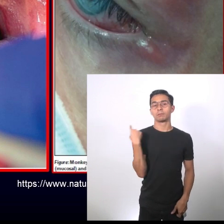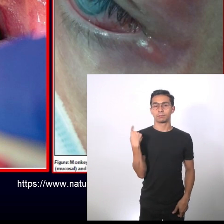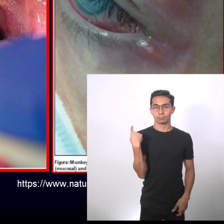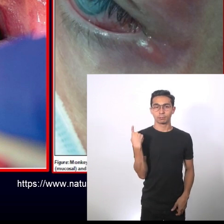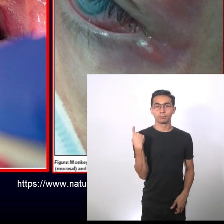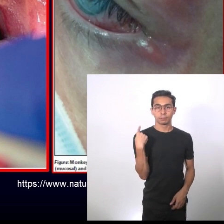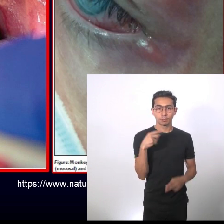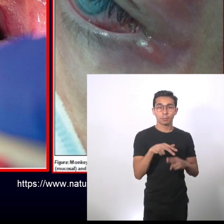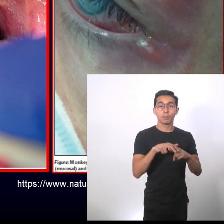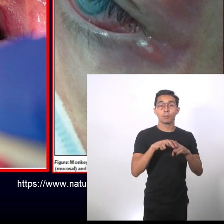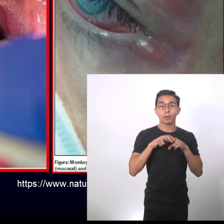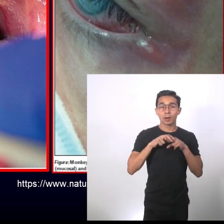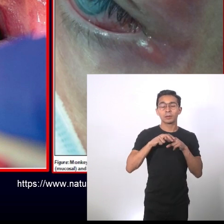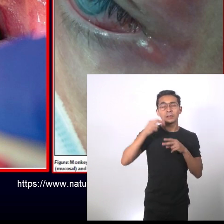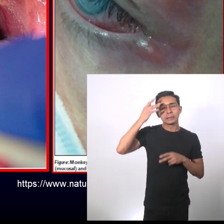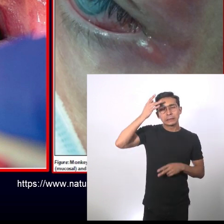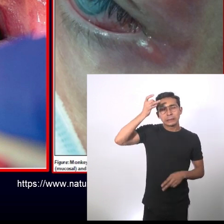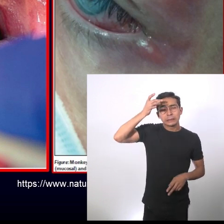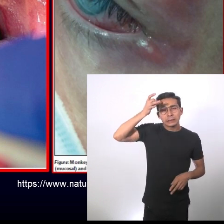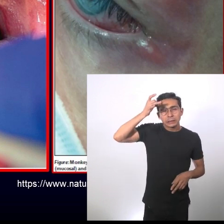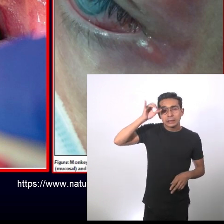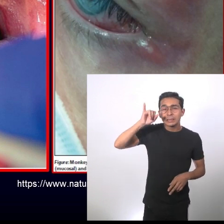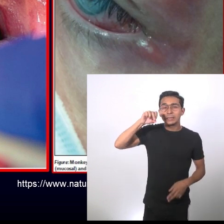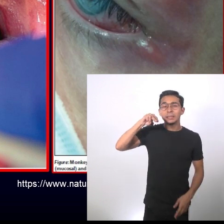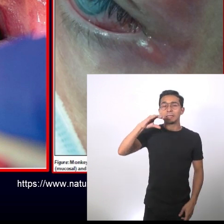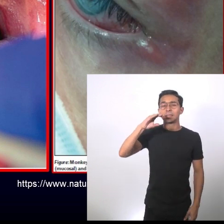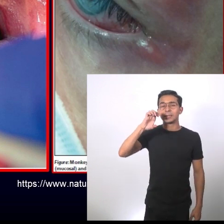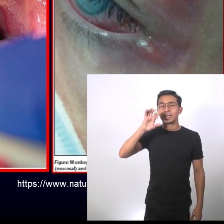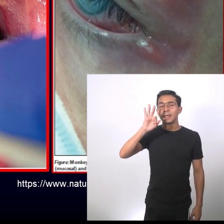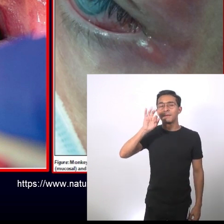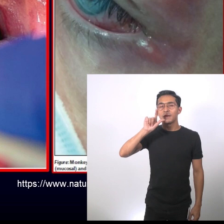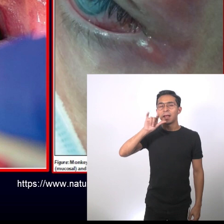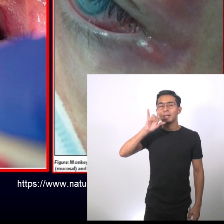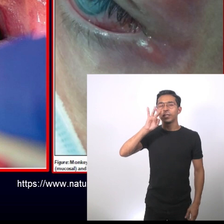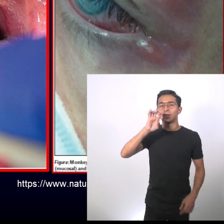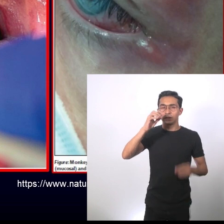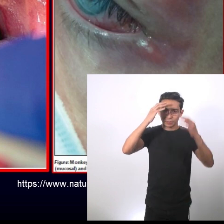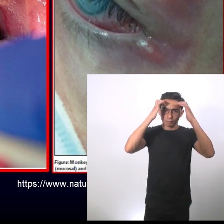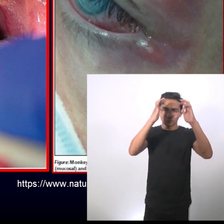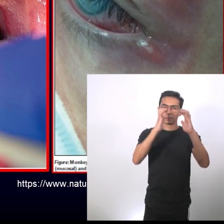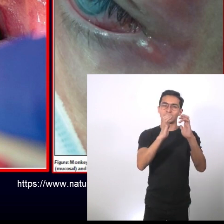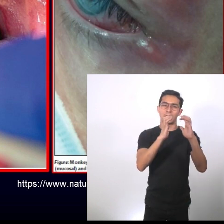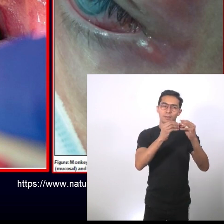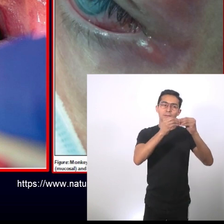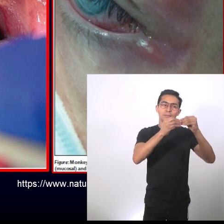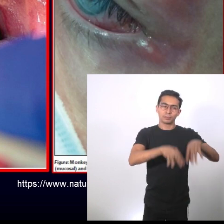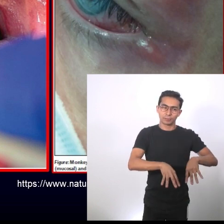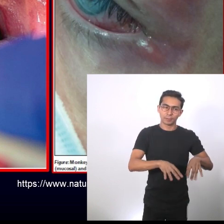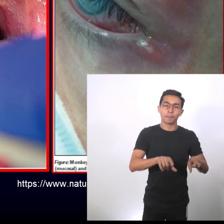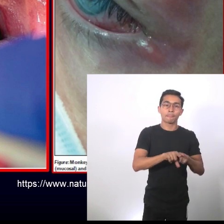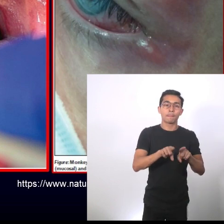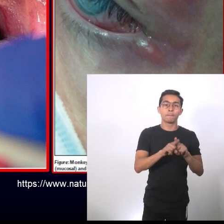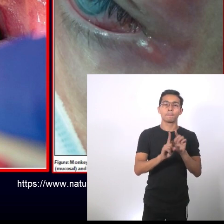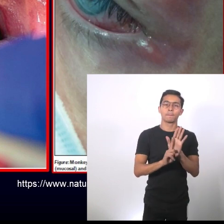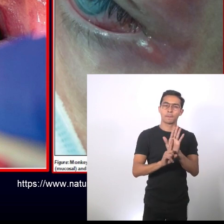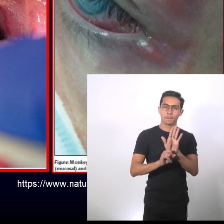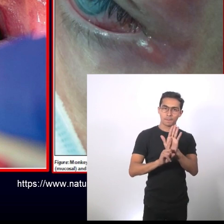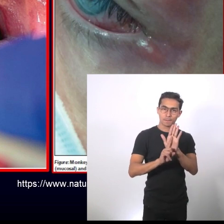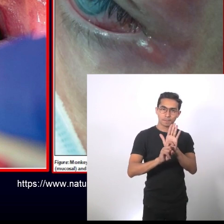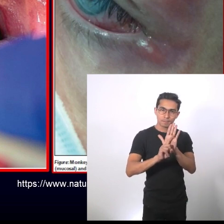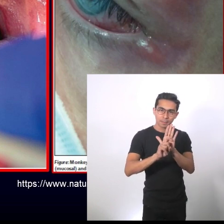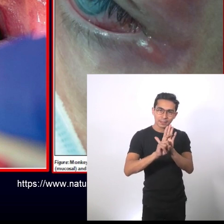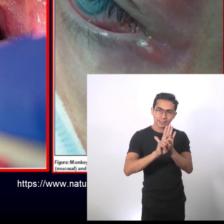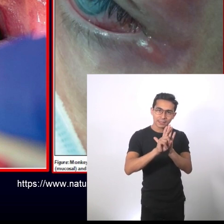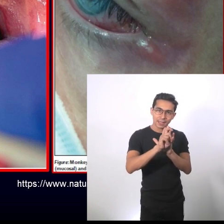como complicação a encefalite. Então, essa é uma das complicações possíveis. Infecções bacterianas, como a doutora Zarifa também